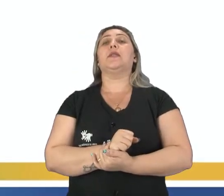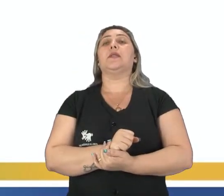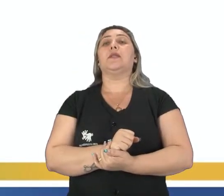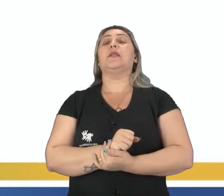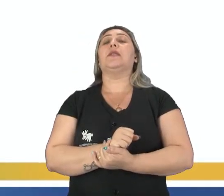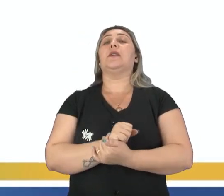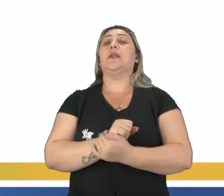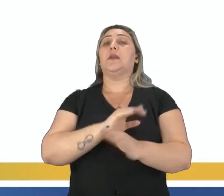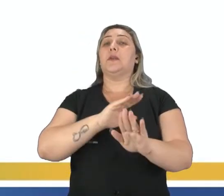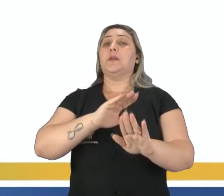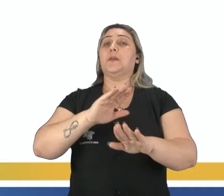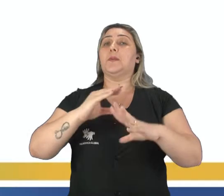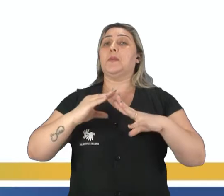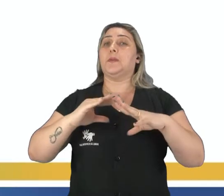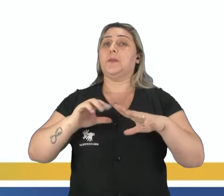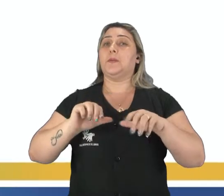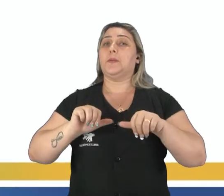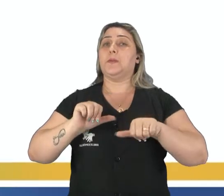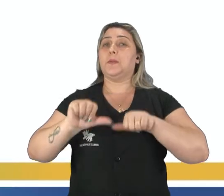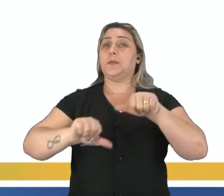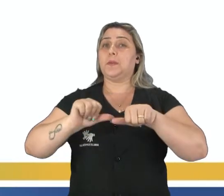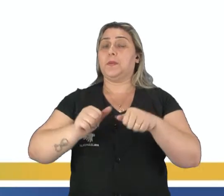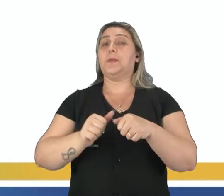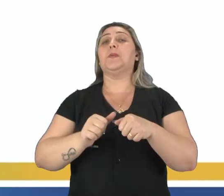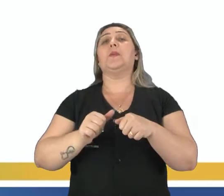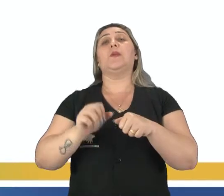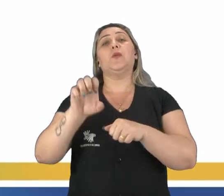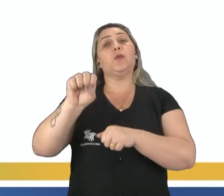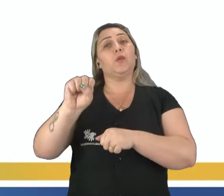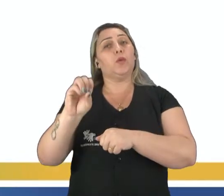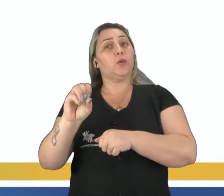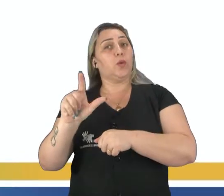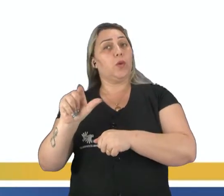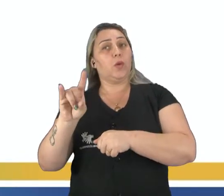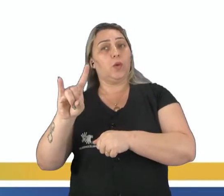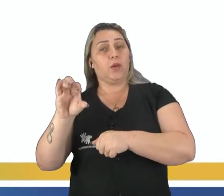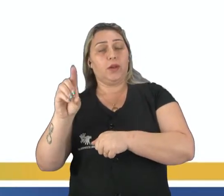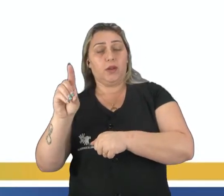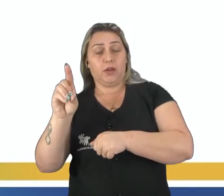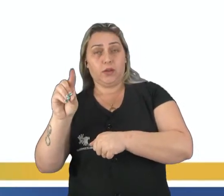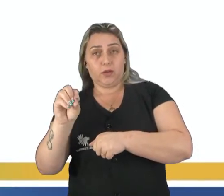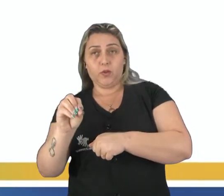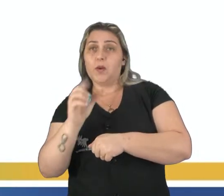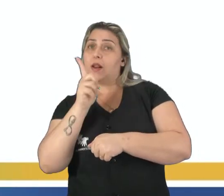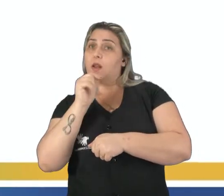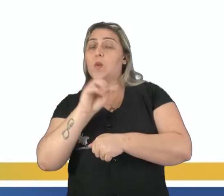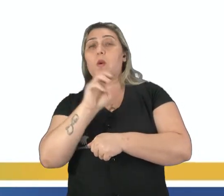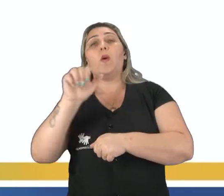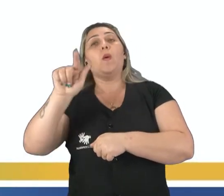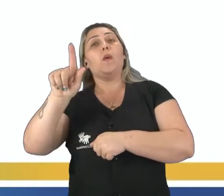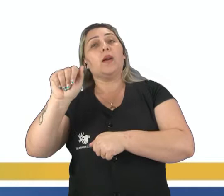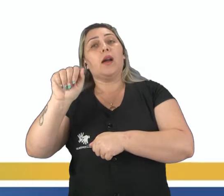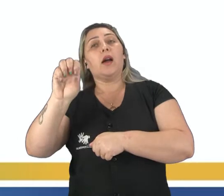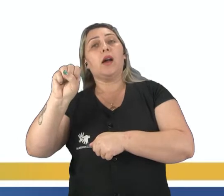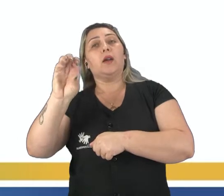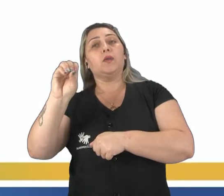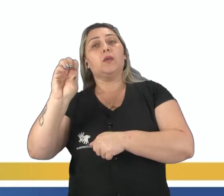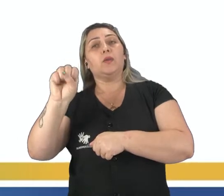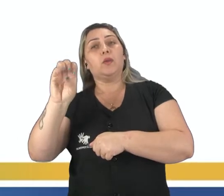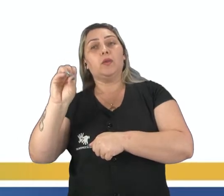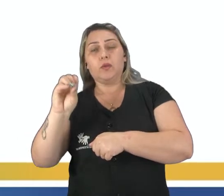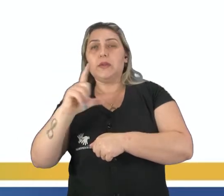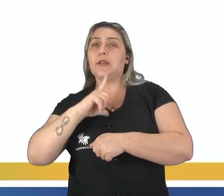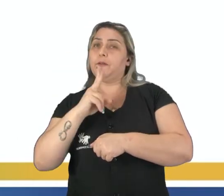da matéria, e aí o material pode estar no estado sólido, líquido ou gasoso, Mas é justamente essa força que é